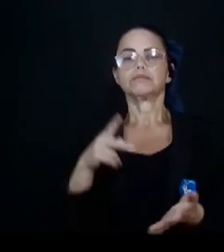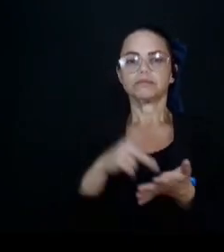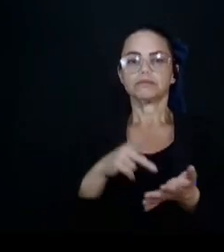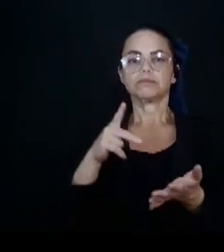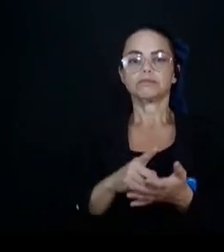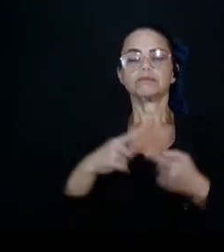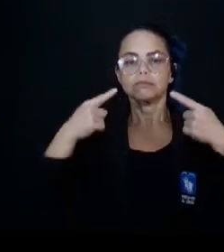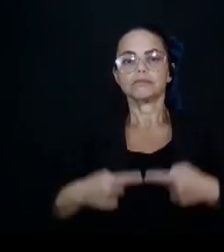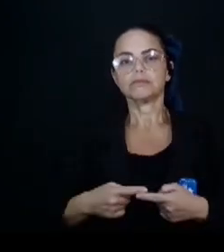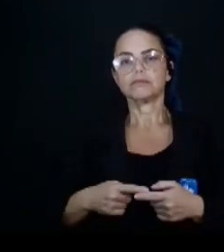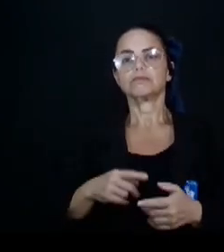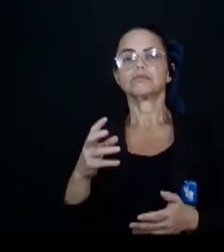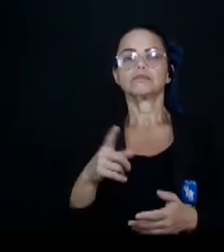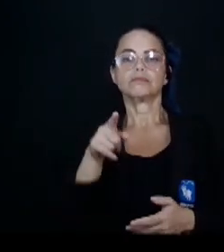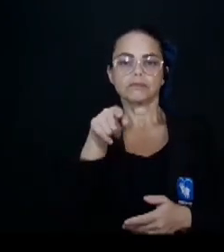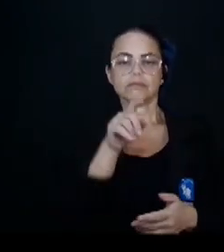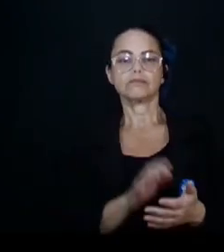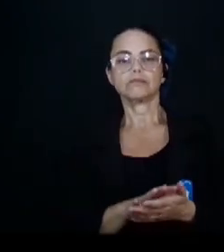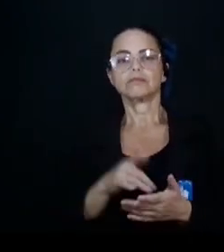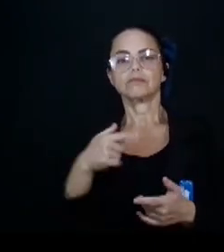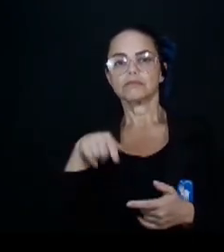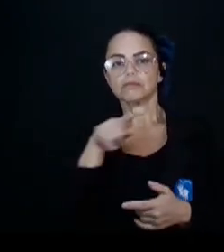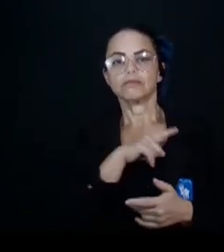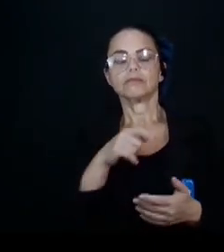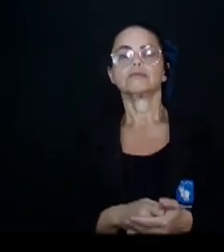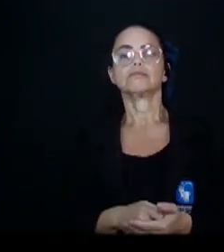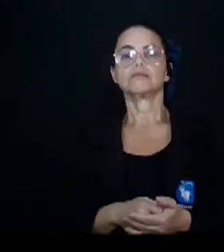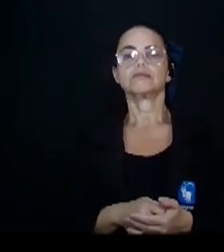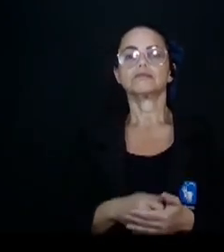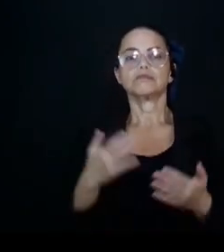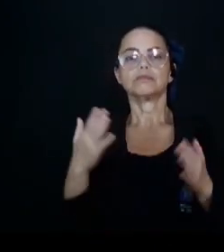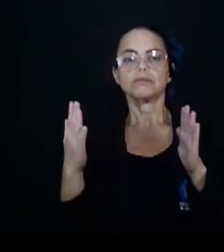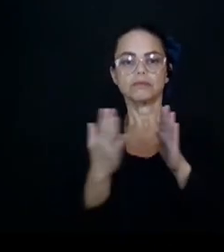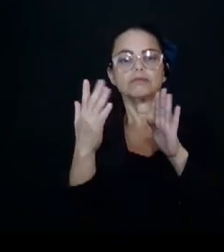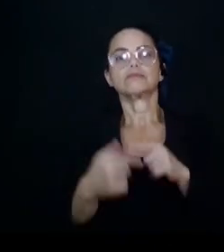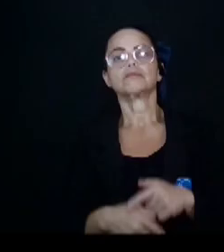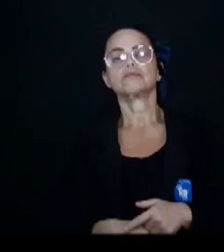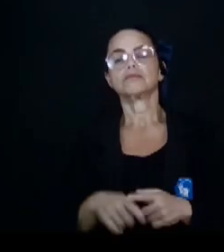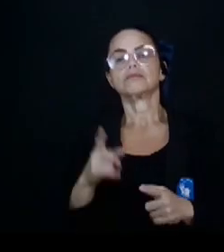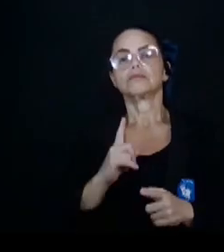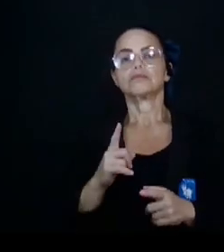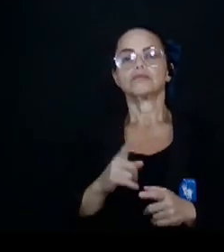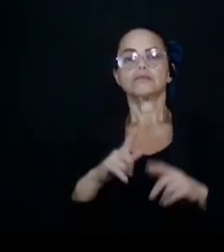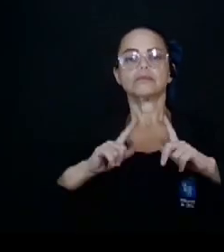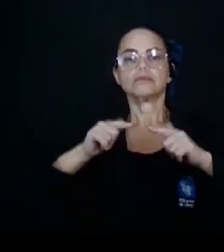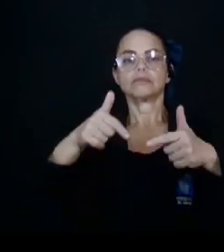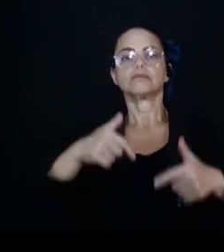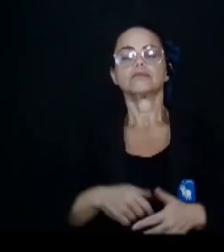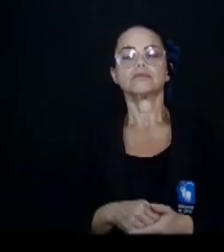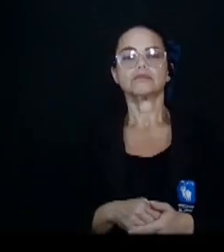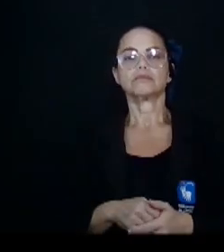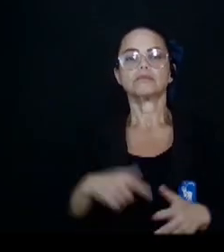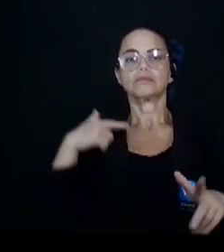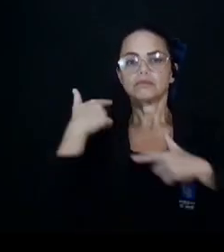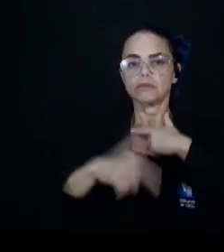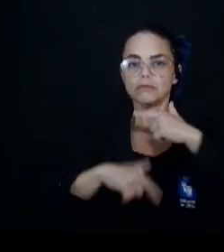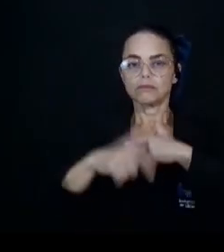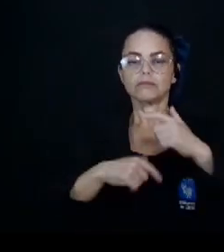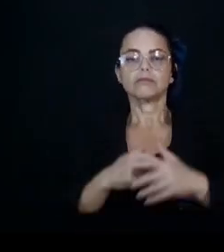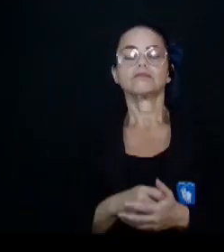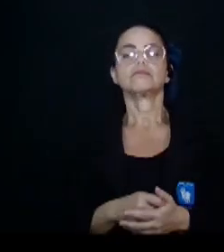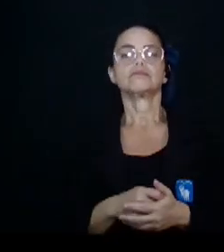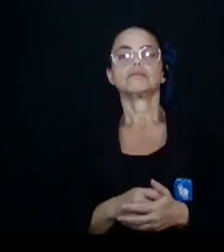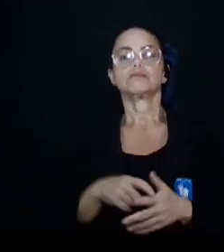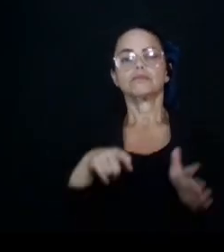para vocês que estão, né, na linha de frente e atuando e trabalhando aí, verificando